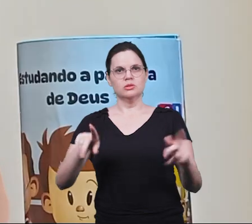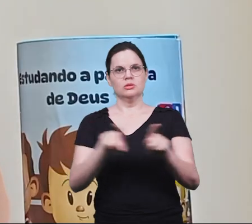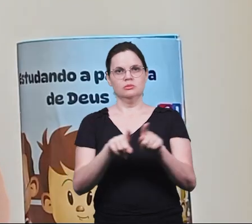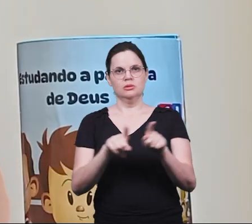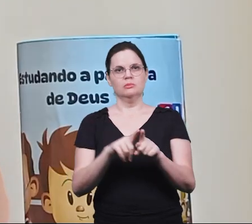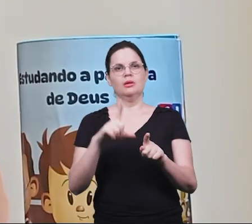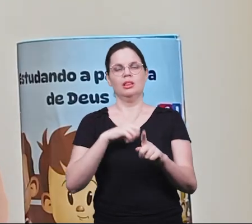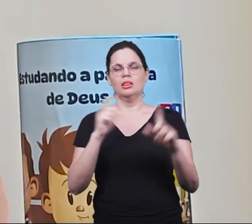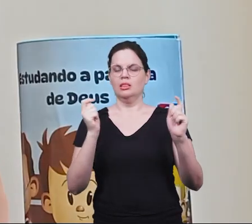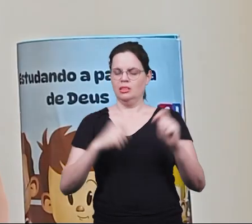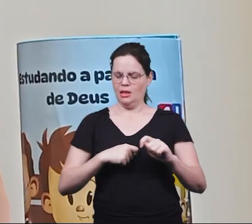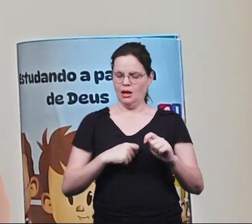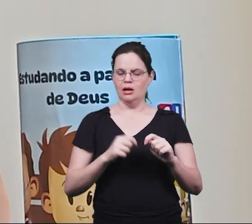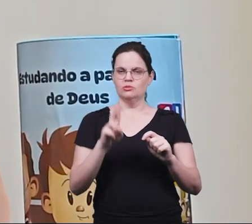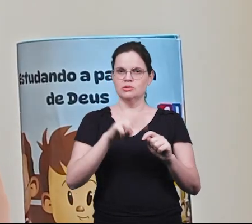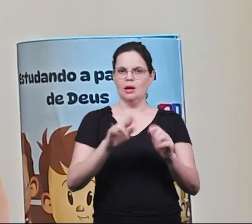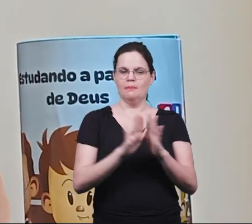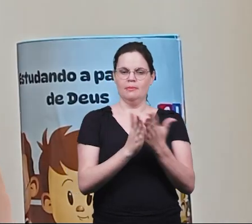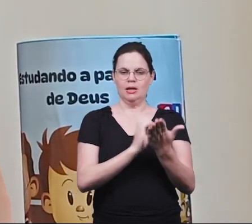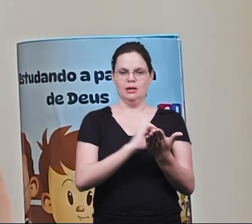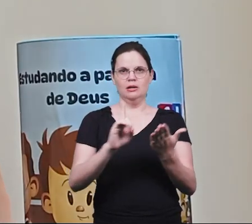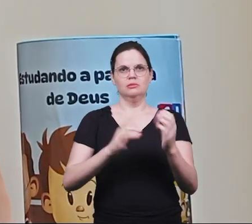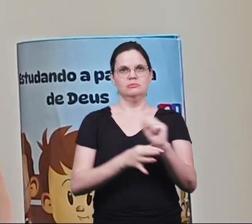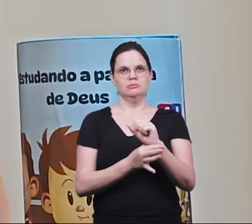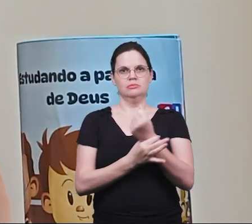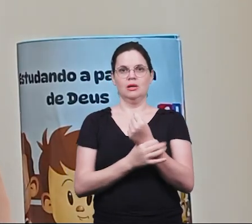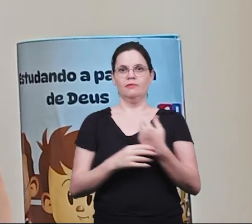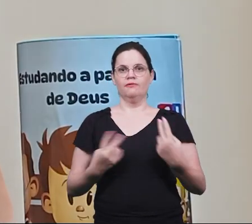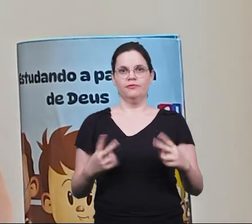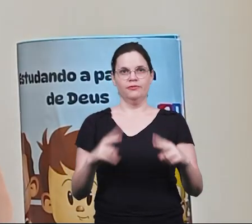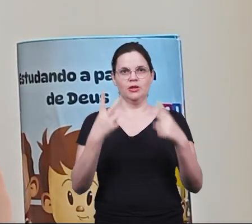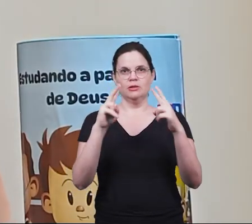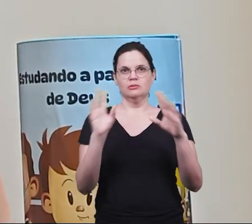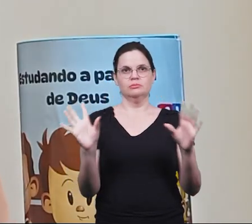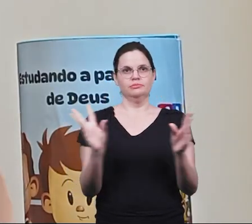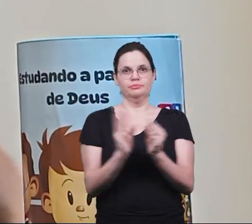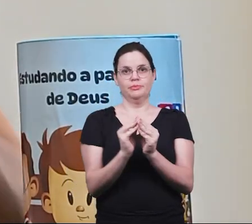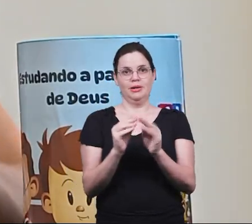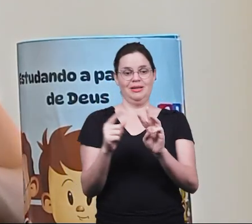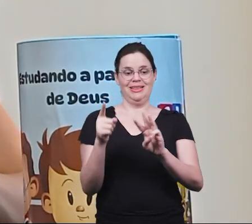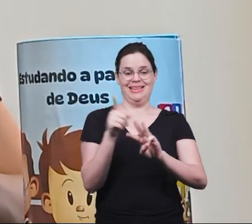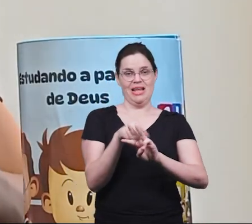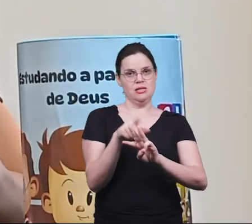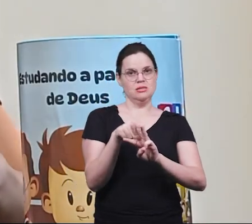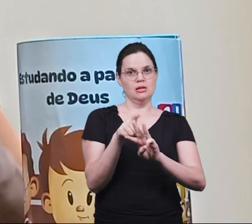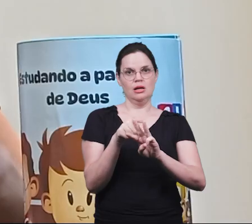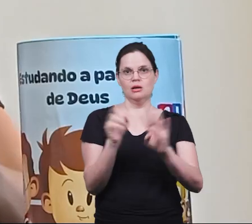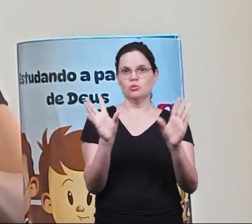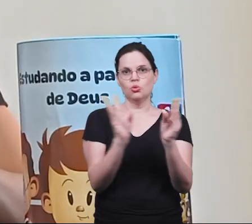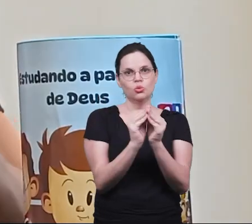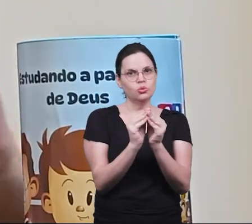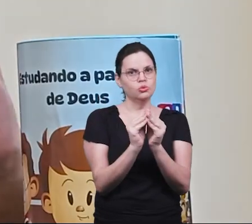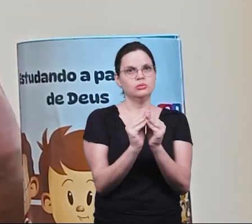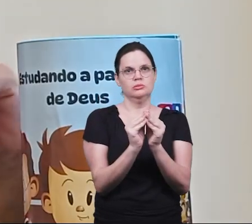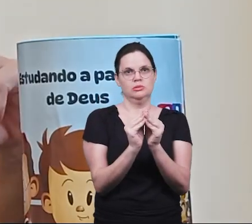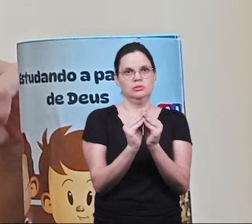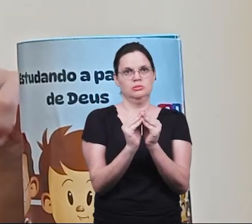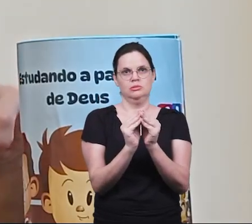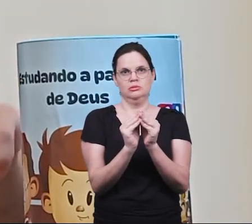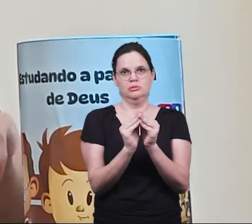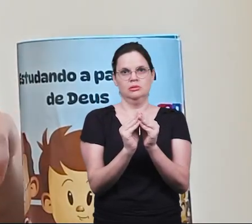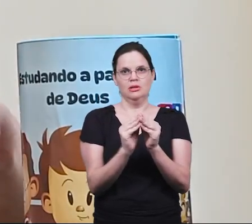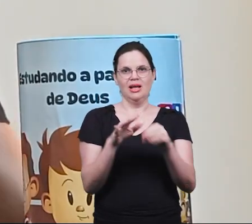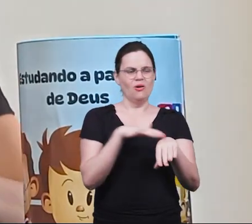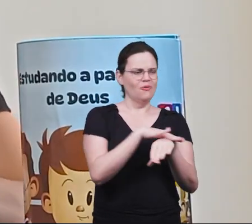a palavra e a palavra nos garantirá a vitória. Nível 3. Então vejam que nós